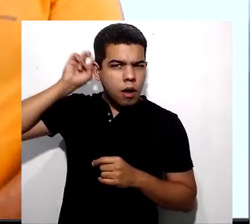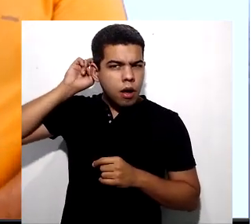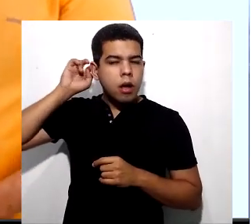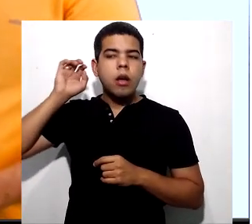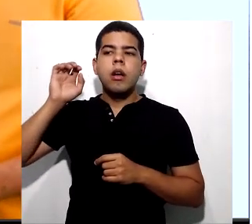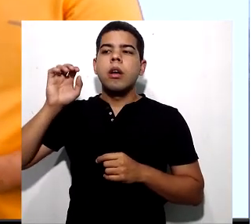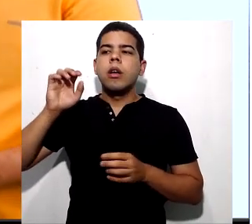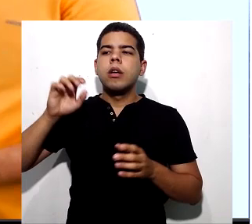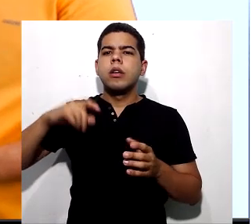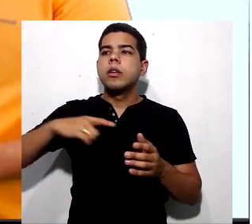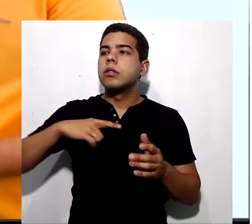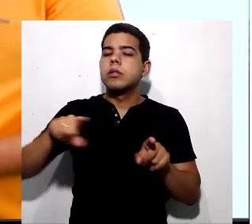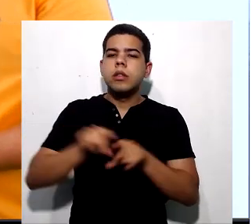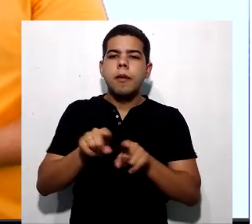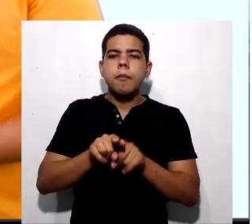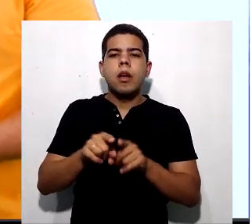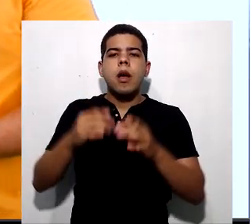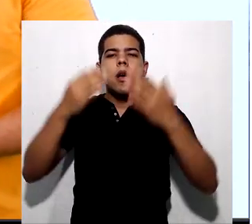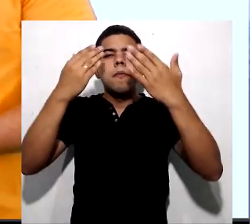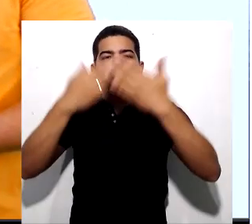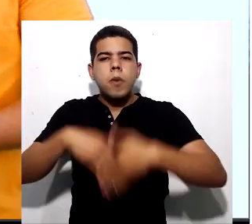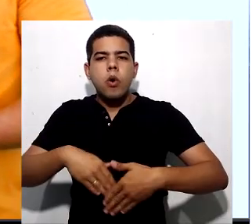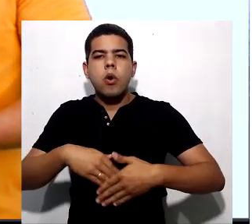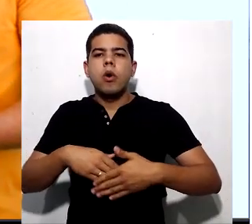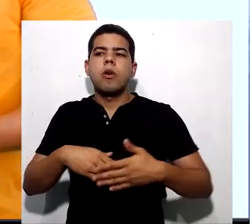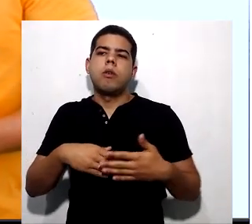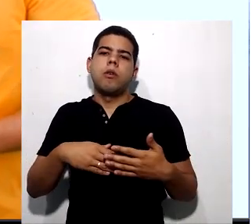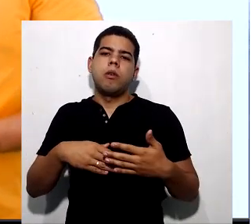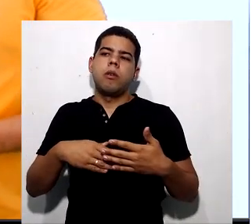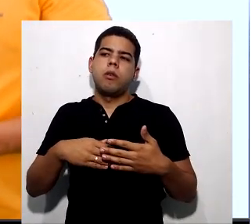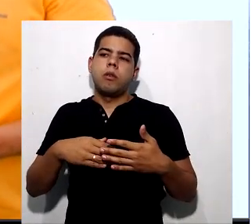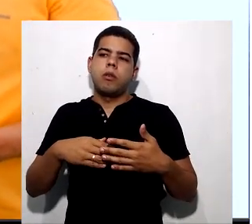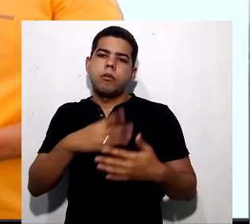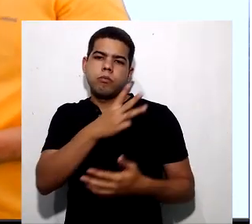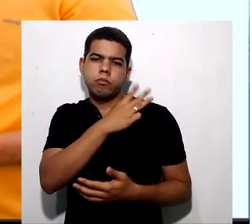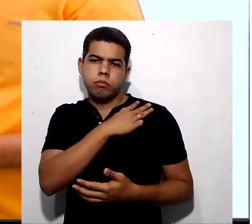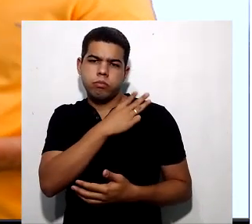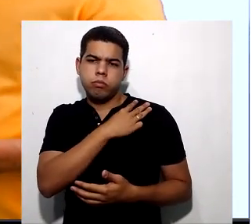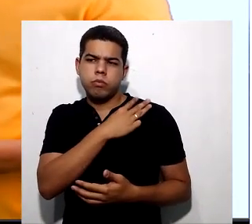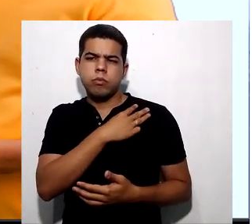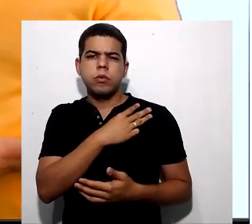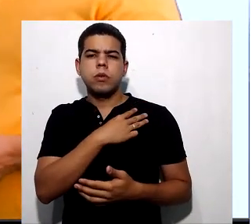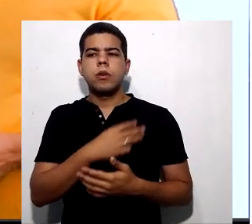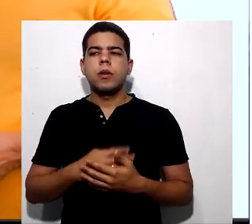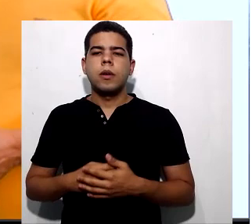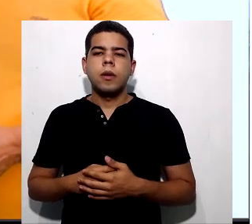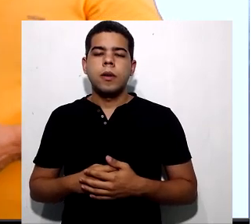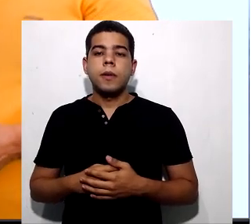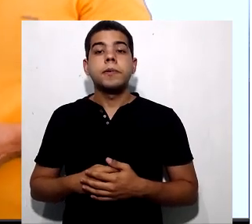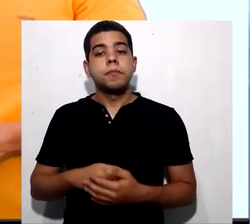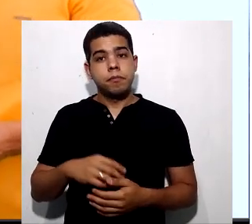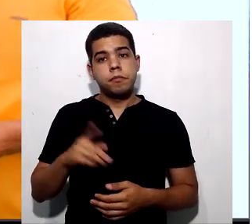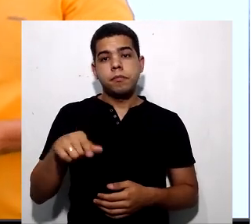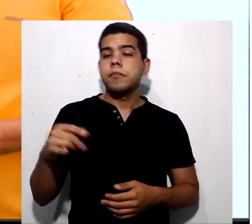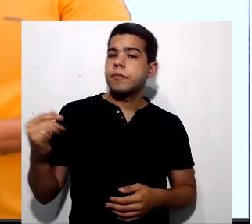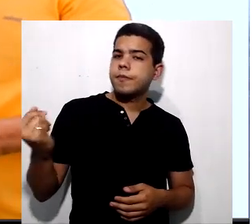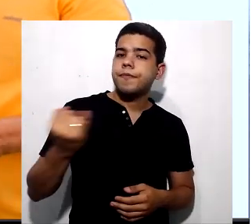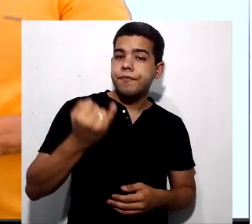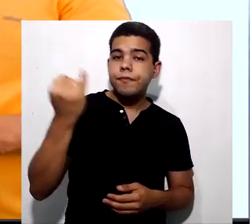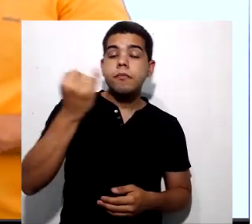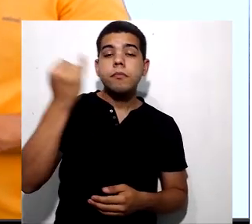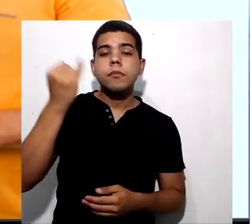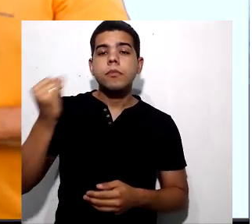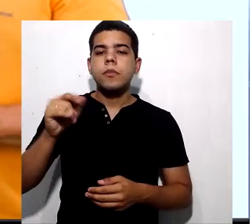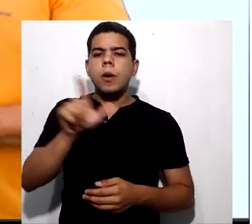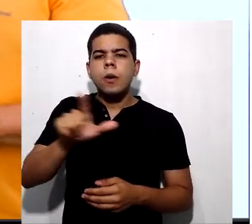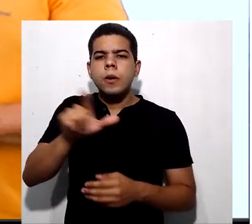seriado, como os nossos estudantes daqui a pouco tempo já estarão no ensino médio, é importante conhecer, adentrar essa